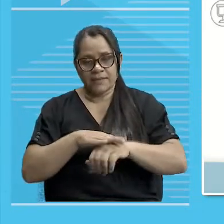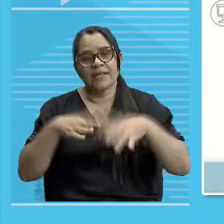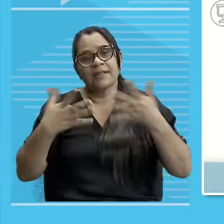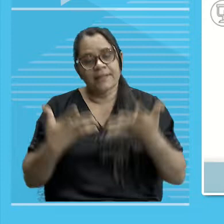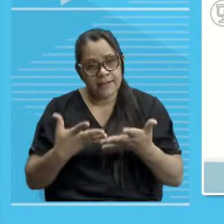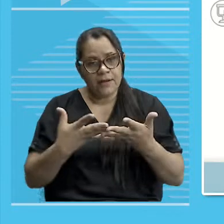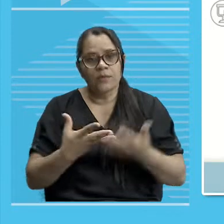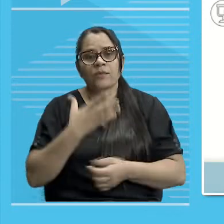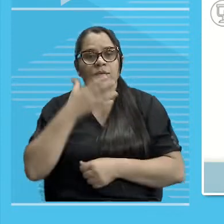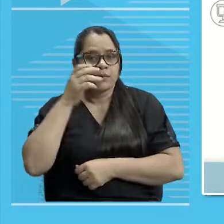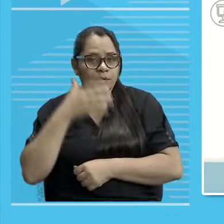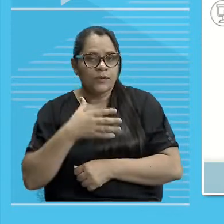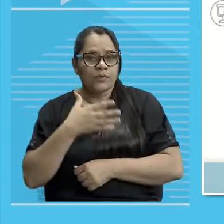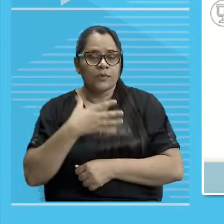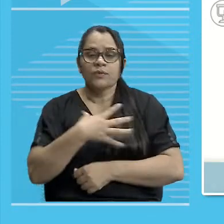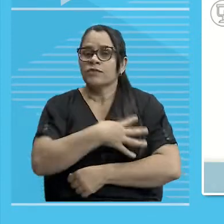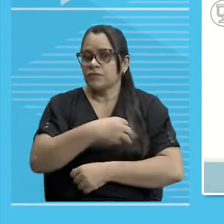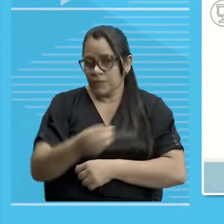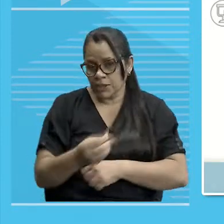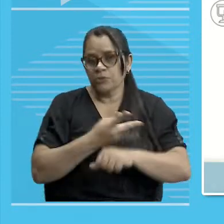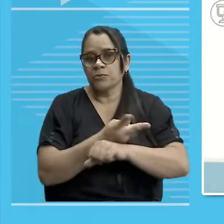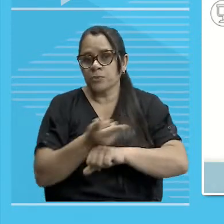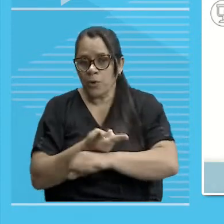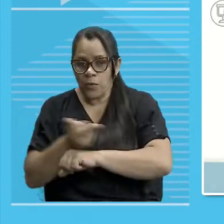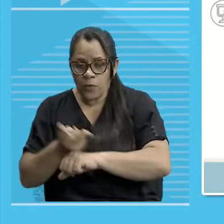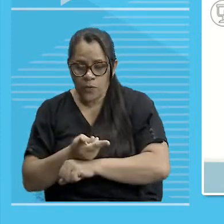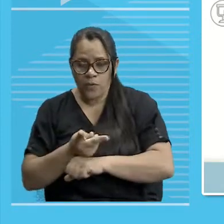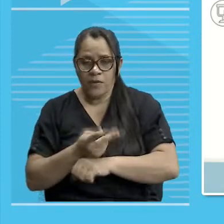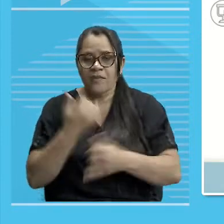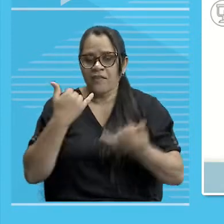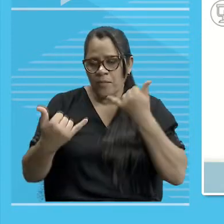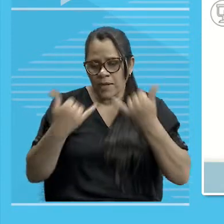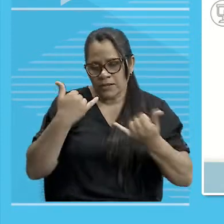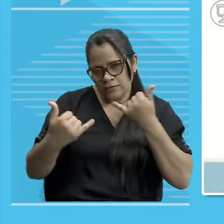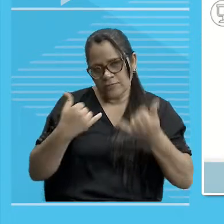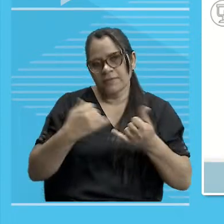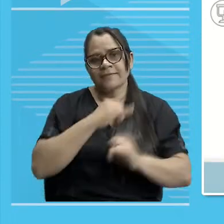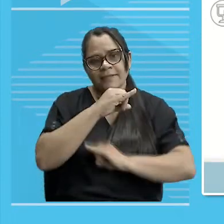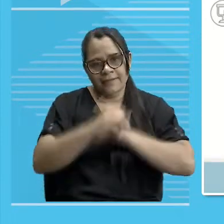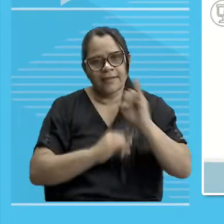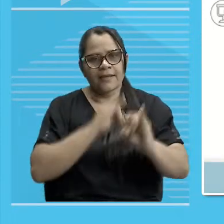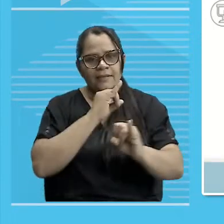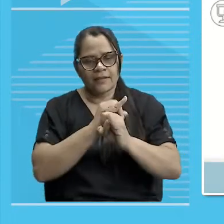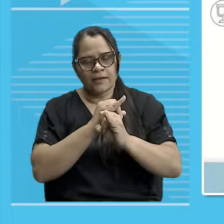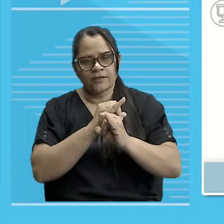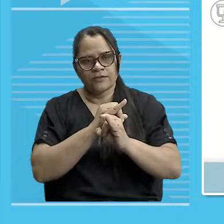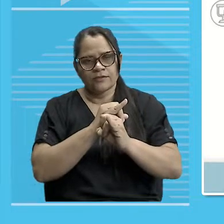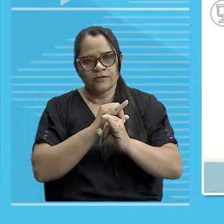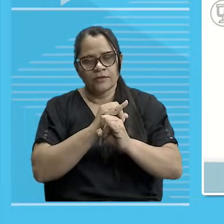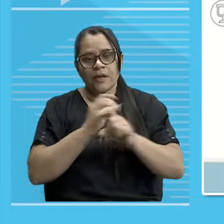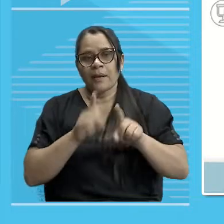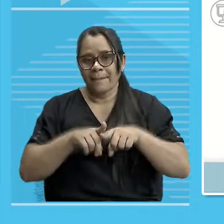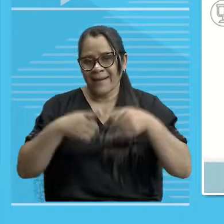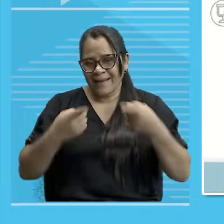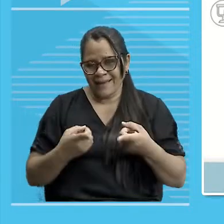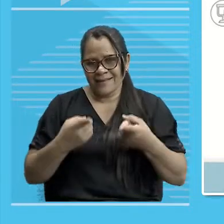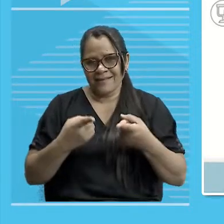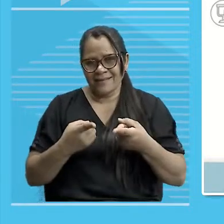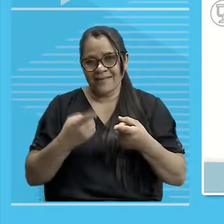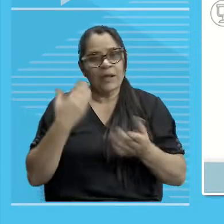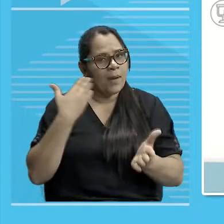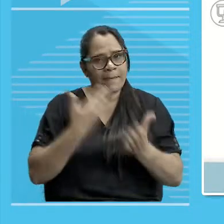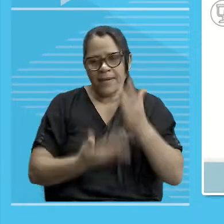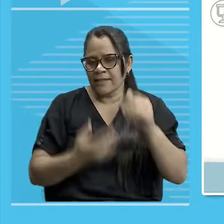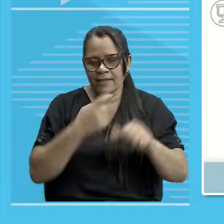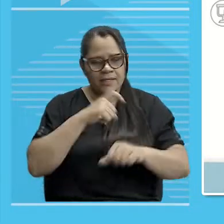eles procuram isso na internet. Vou nada perder meu tempo com isso. Na verdade, pessoal, isso não se trata de perder tempo, muito